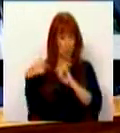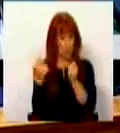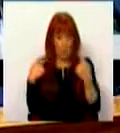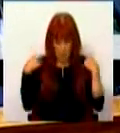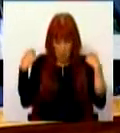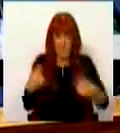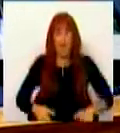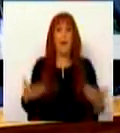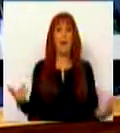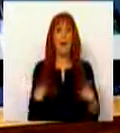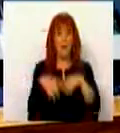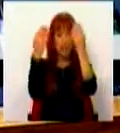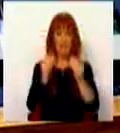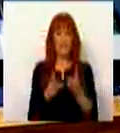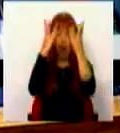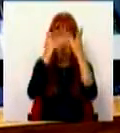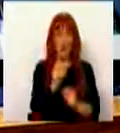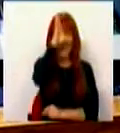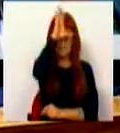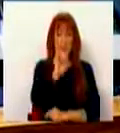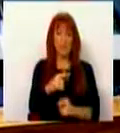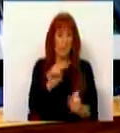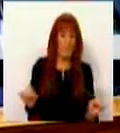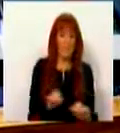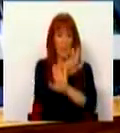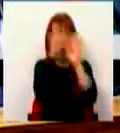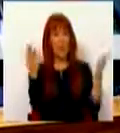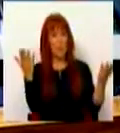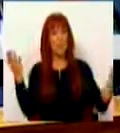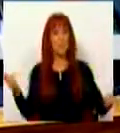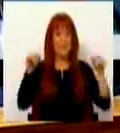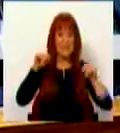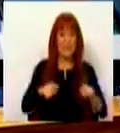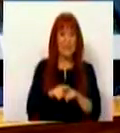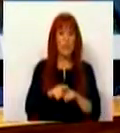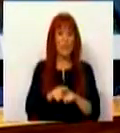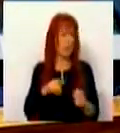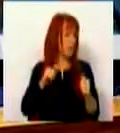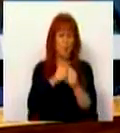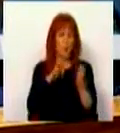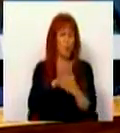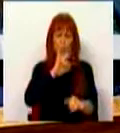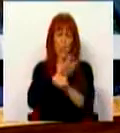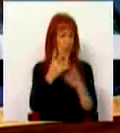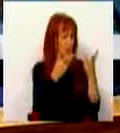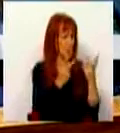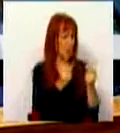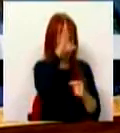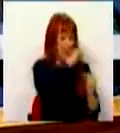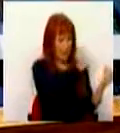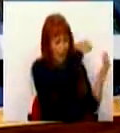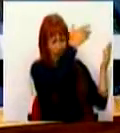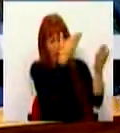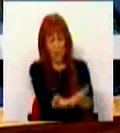que temos para a preparação do Orçamento de Estado, e é evidente que neste, como em todos os outros Orçamentos de Estado até hoje,